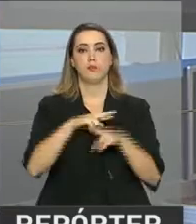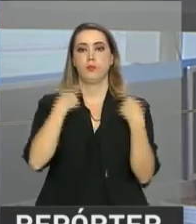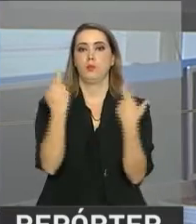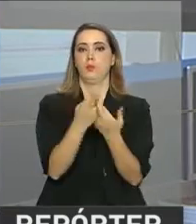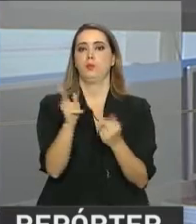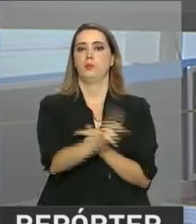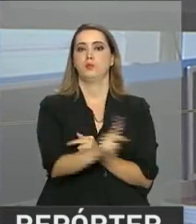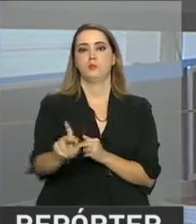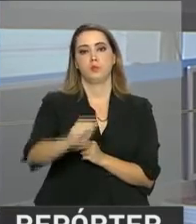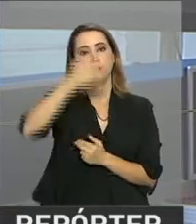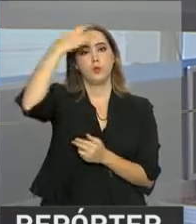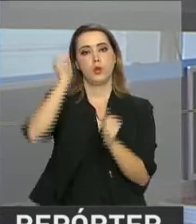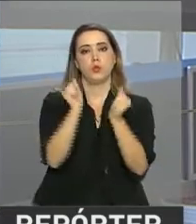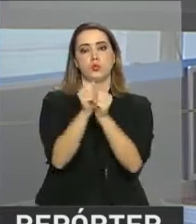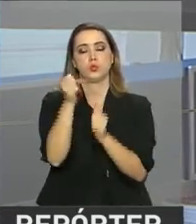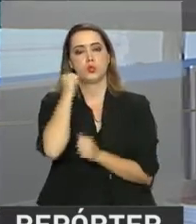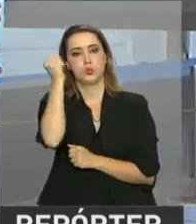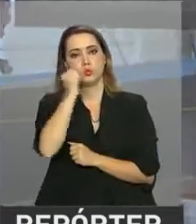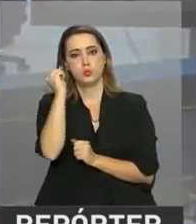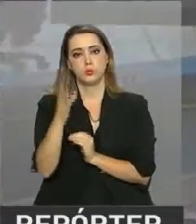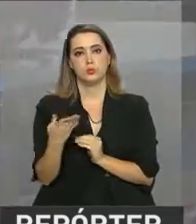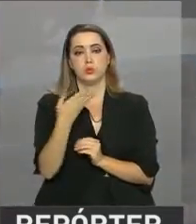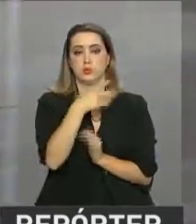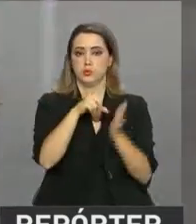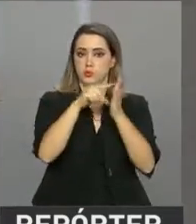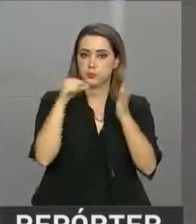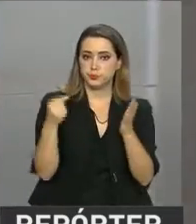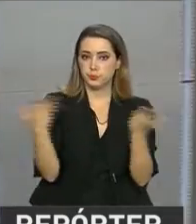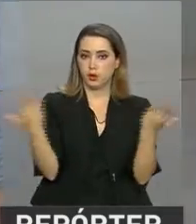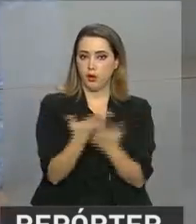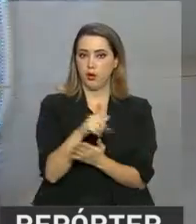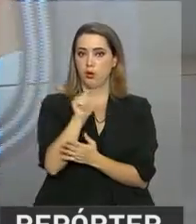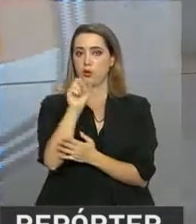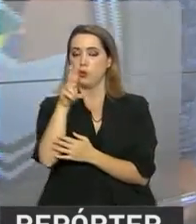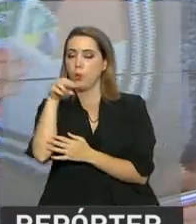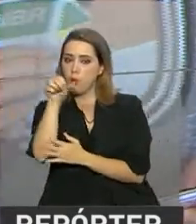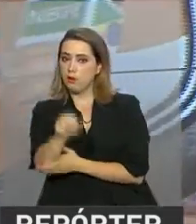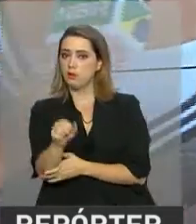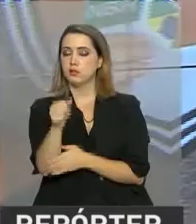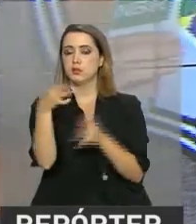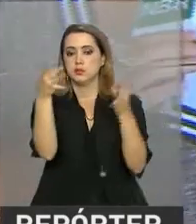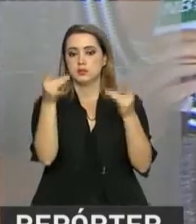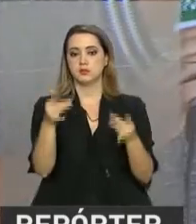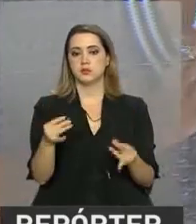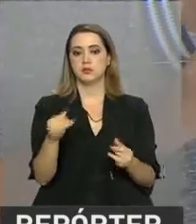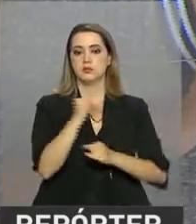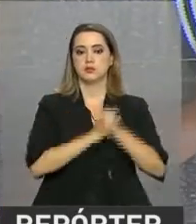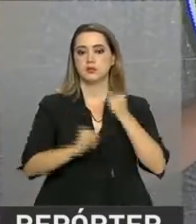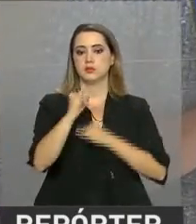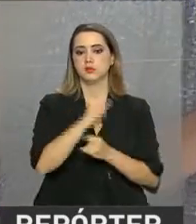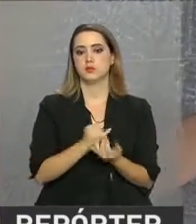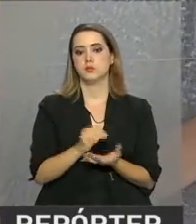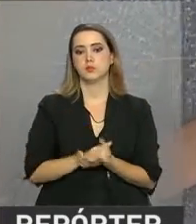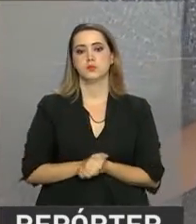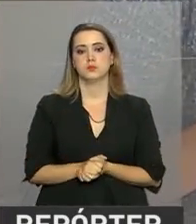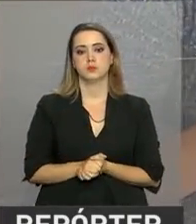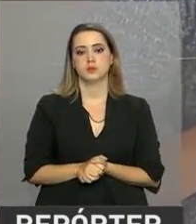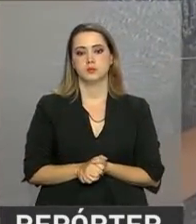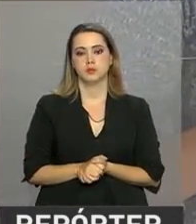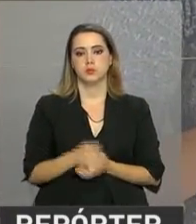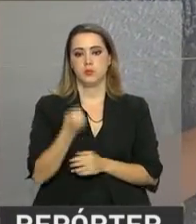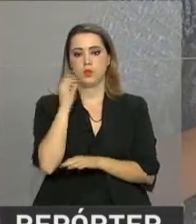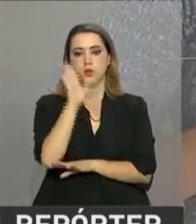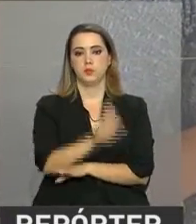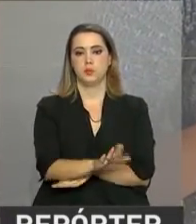os senadores da base aliada no palácio do planalto e ao vivo a repórter luana cara que está lá no palácio do planalto traz as informações para a gente